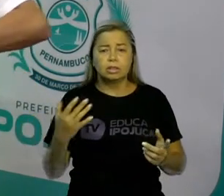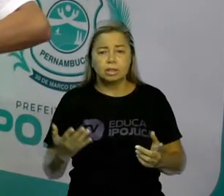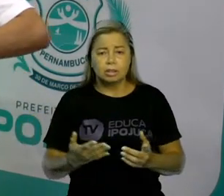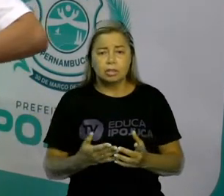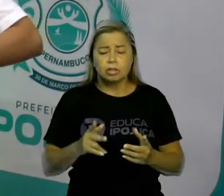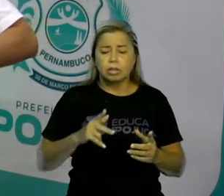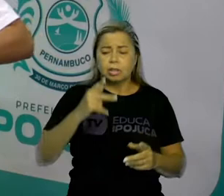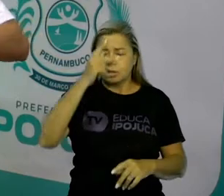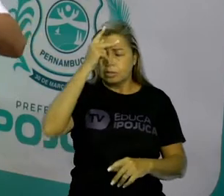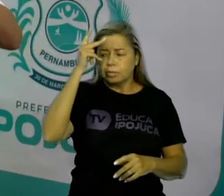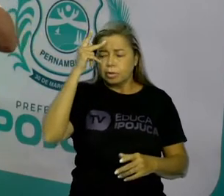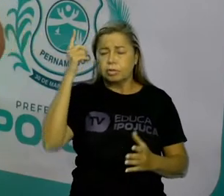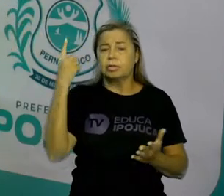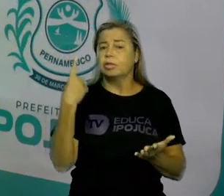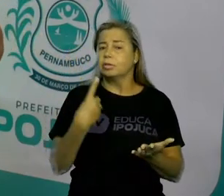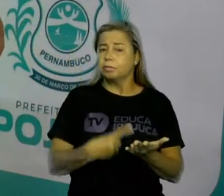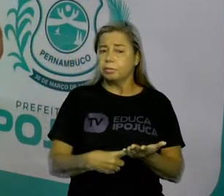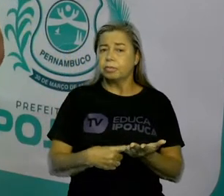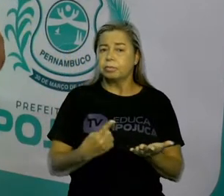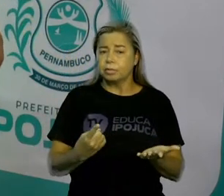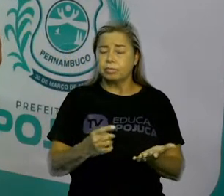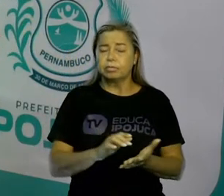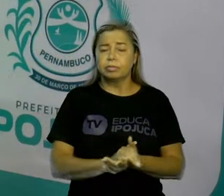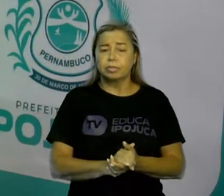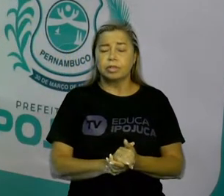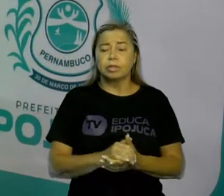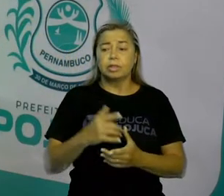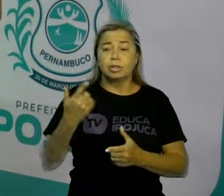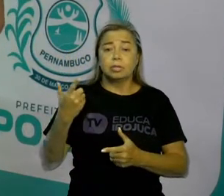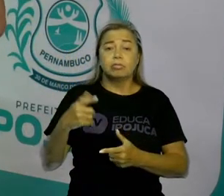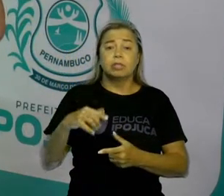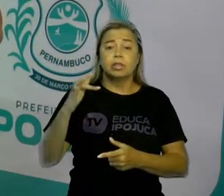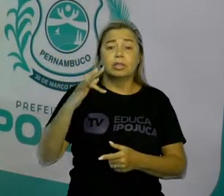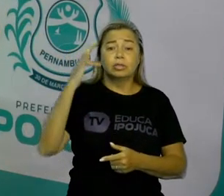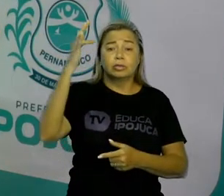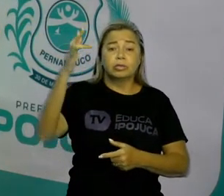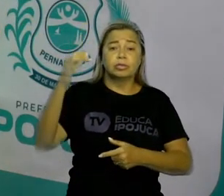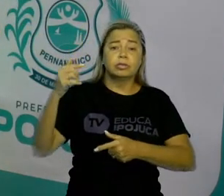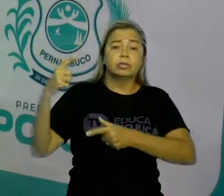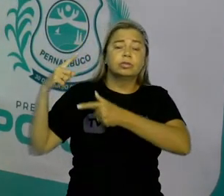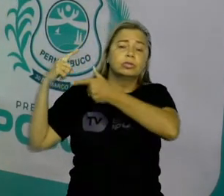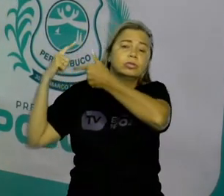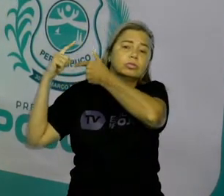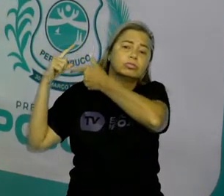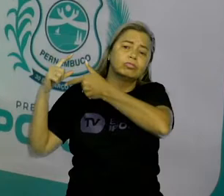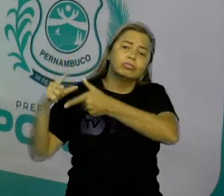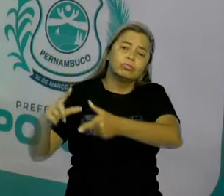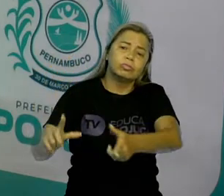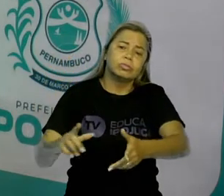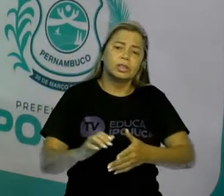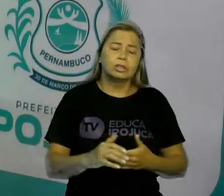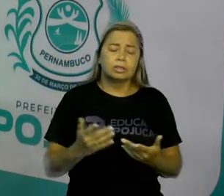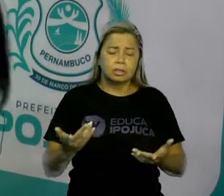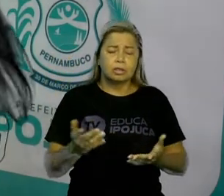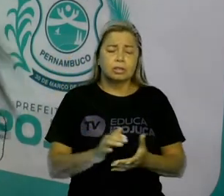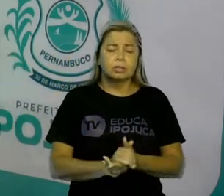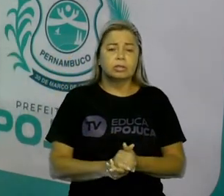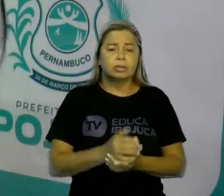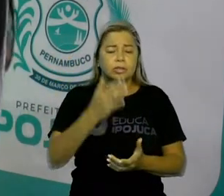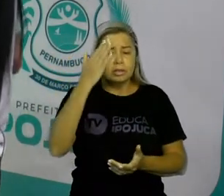deixando, futuramente as novas gerações vão entender que são fatos culturais, porque as pessoas que deixaram aquilo